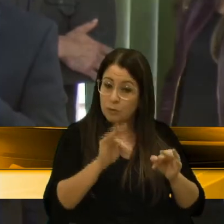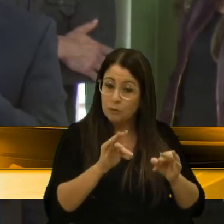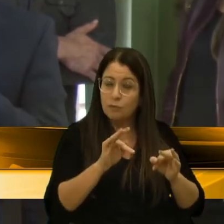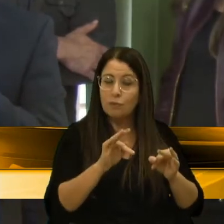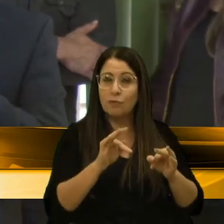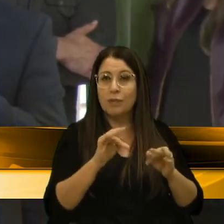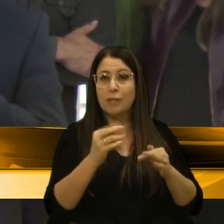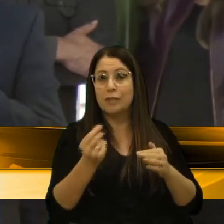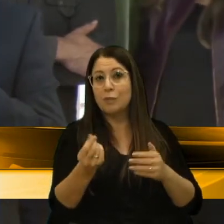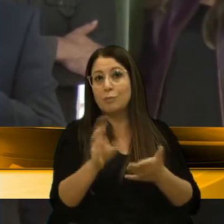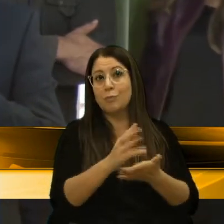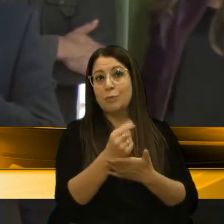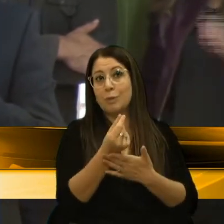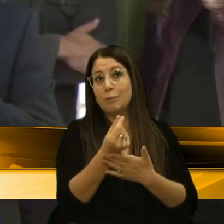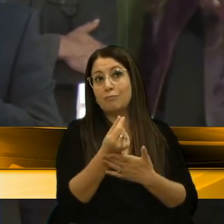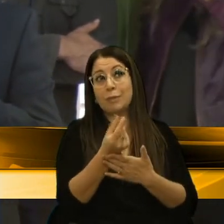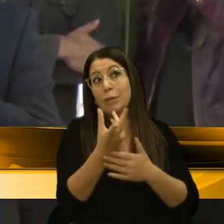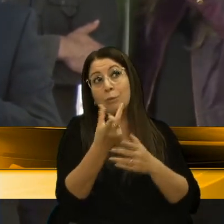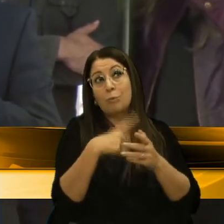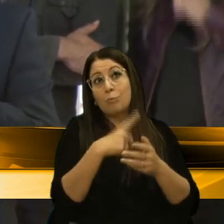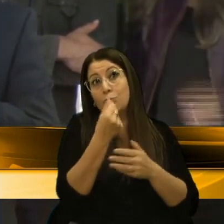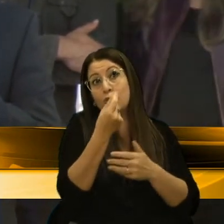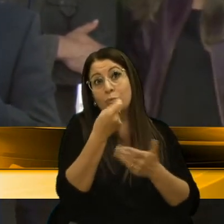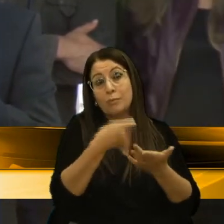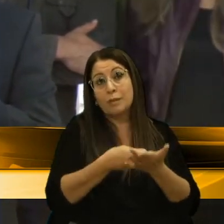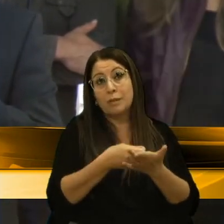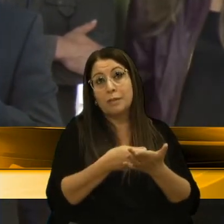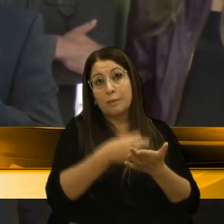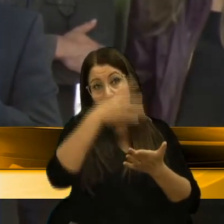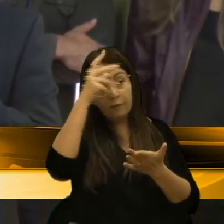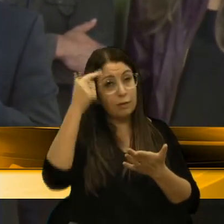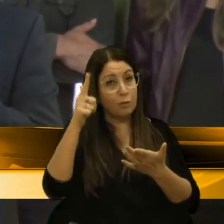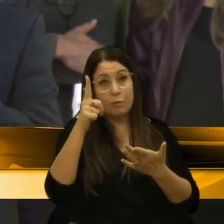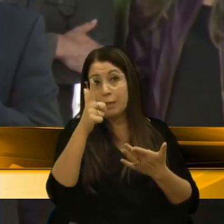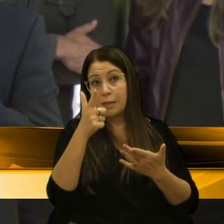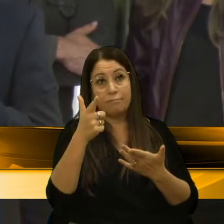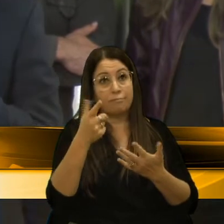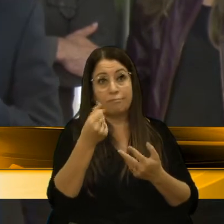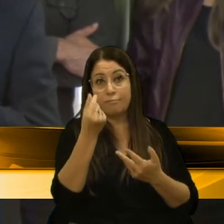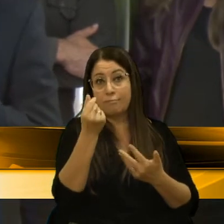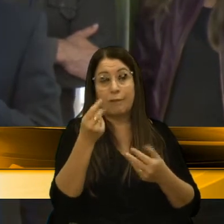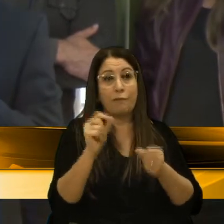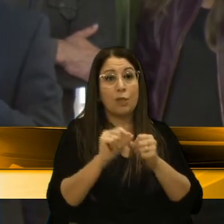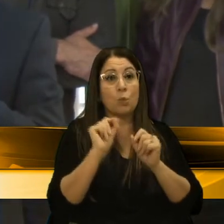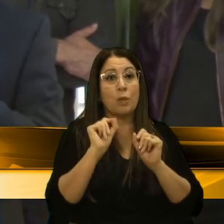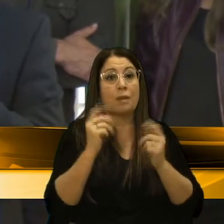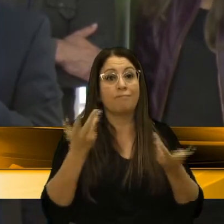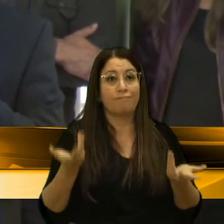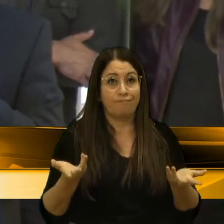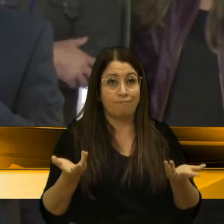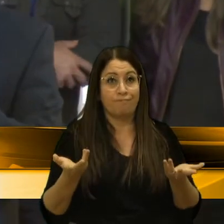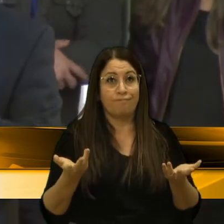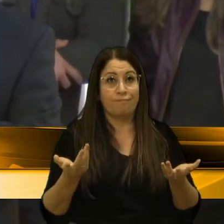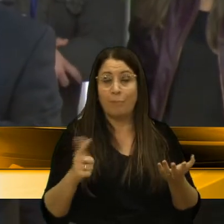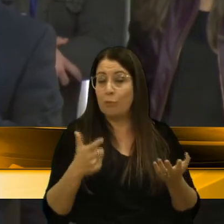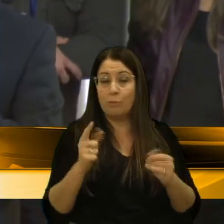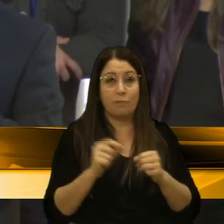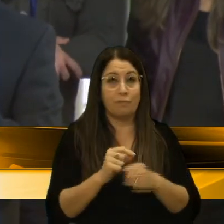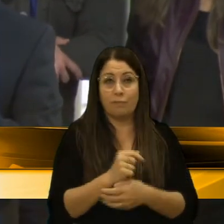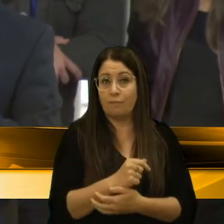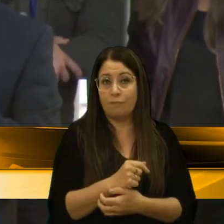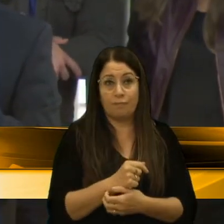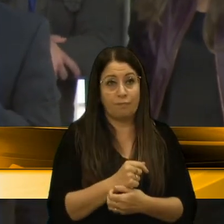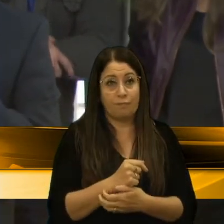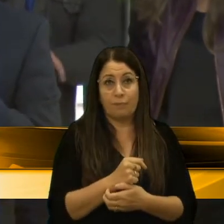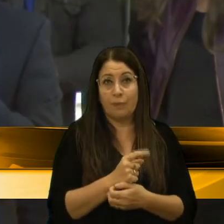financeiros que o município apresenta. Se o município não apresentar esses moldes, nós vamos fazer o quê? Nós não temos o que fazer.